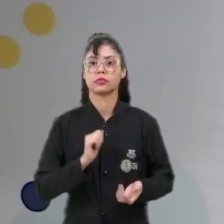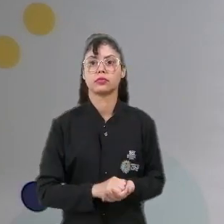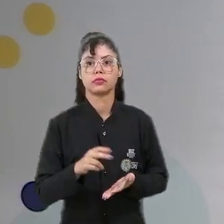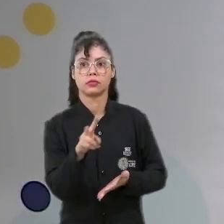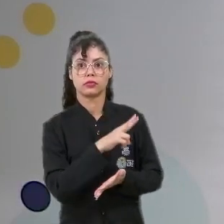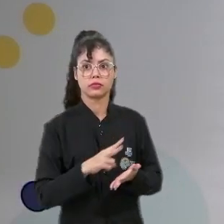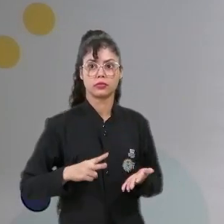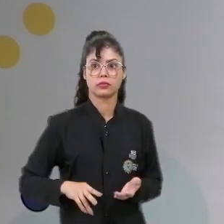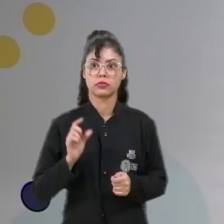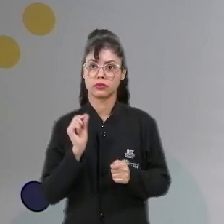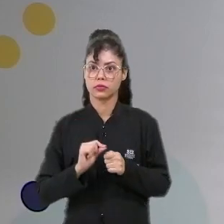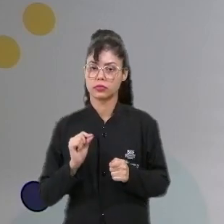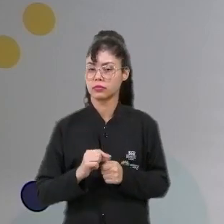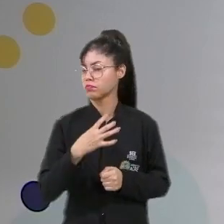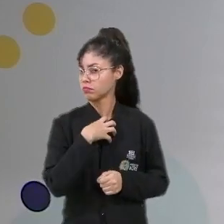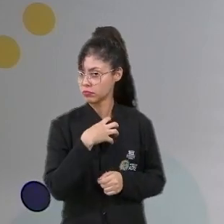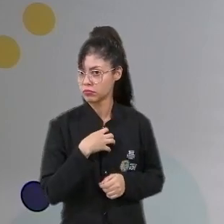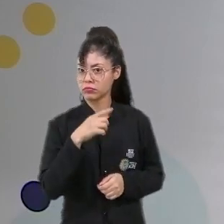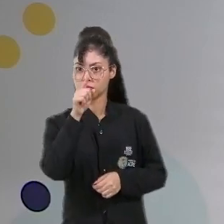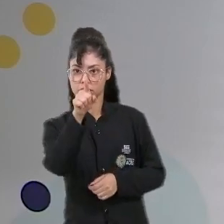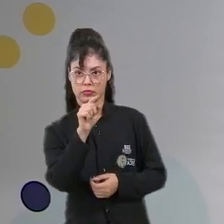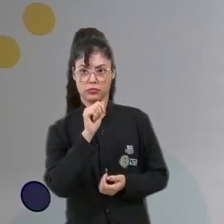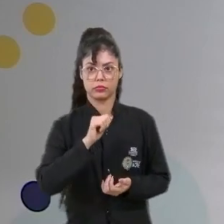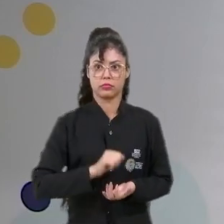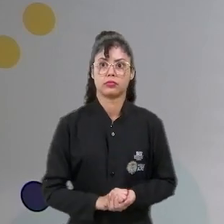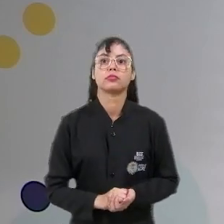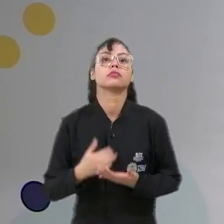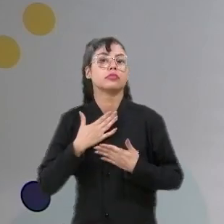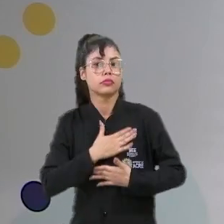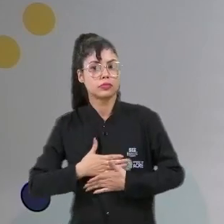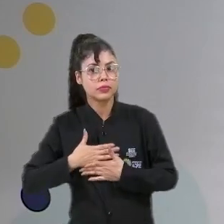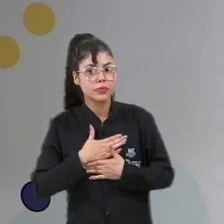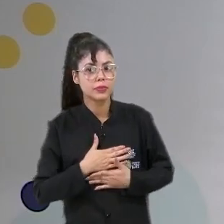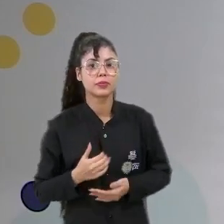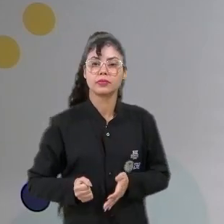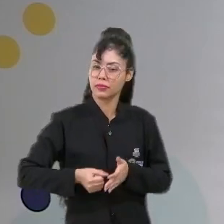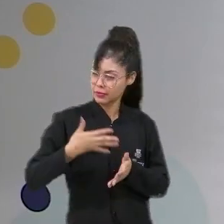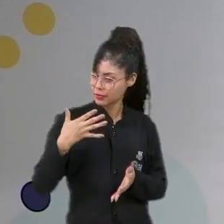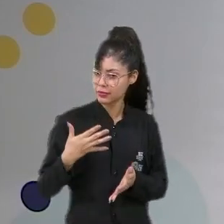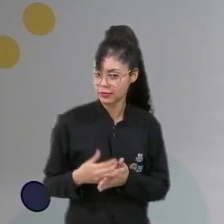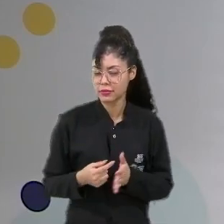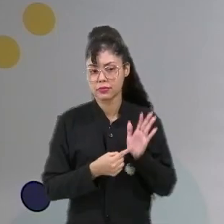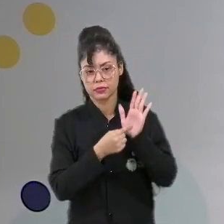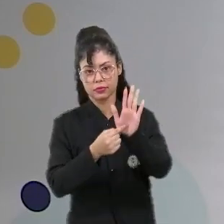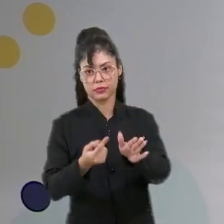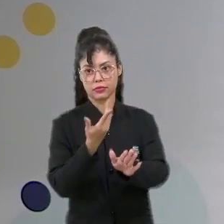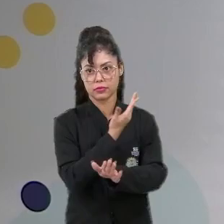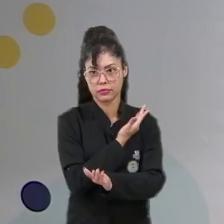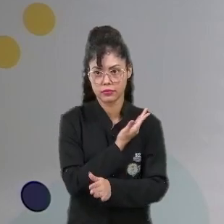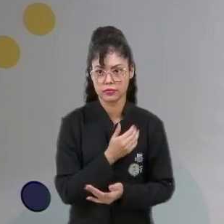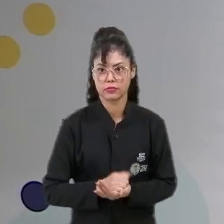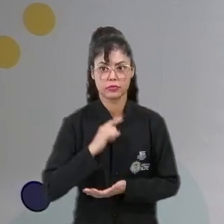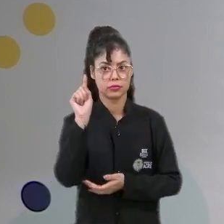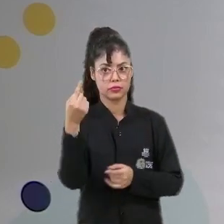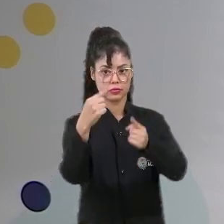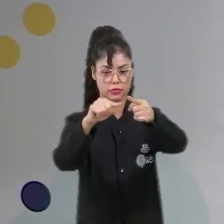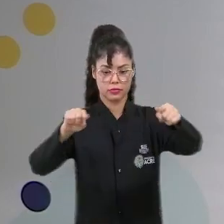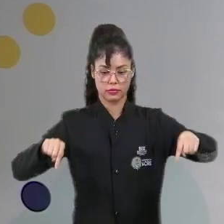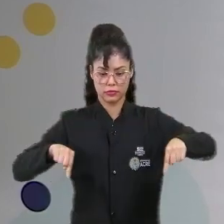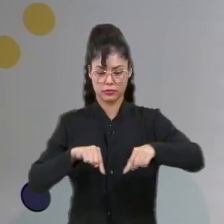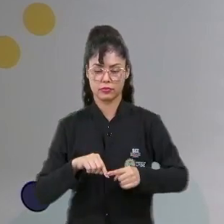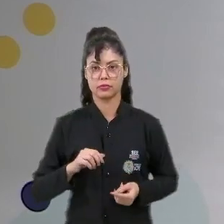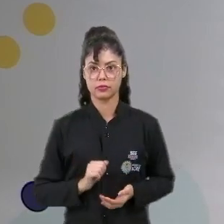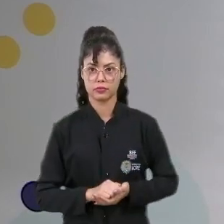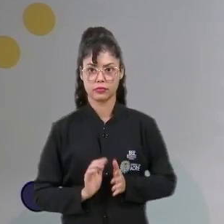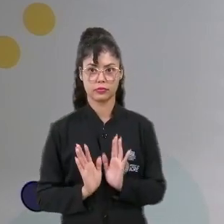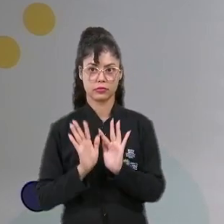poema que fez muito sentido para você e você gostou muito e foi mostrar para o seu colega, lá da sala de aula, para o seu